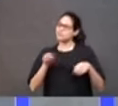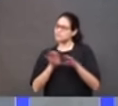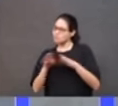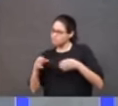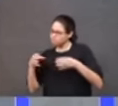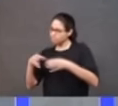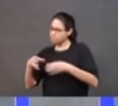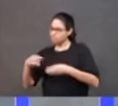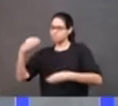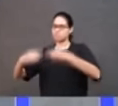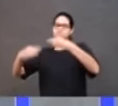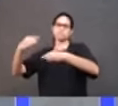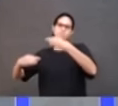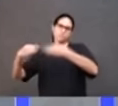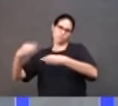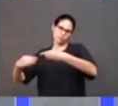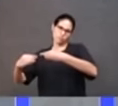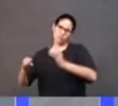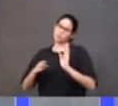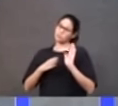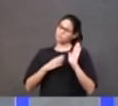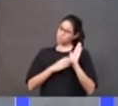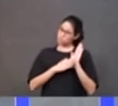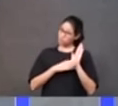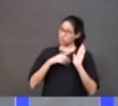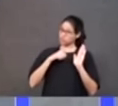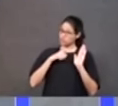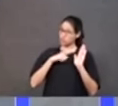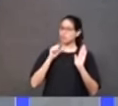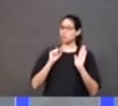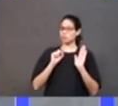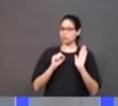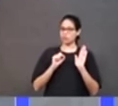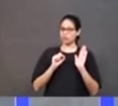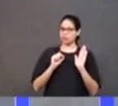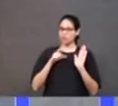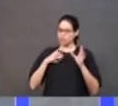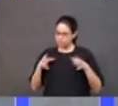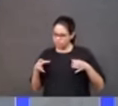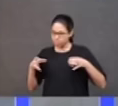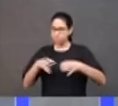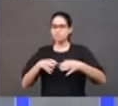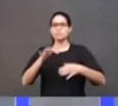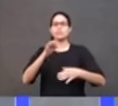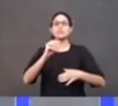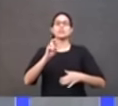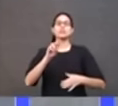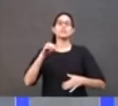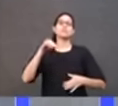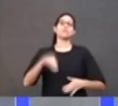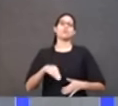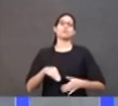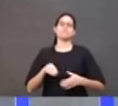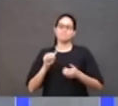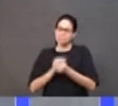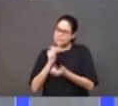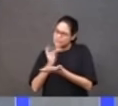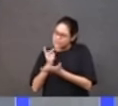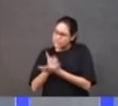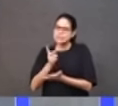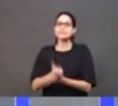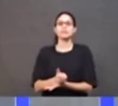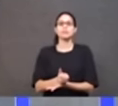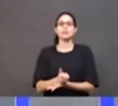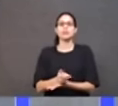das propostas que a gente tem colocado é o quê? É a criação, a constituição de um fórum permanente de interlocução e ações conjuntas entre